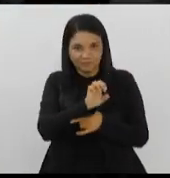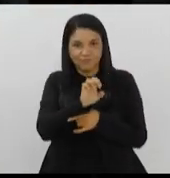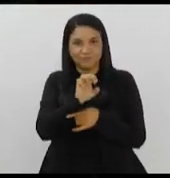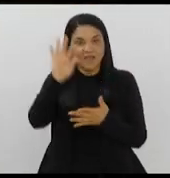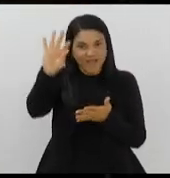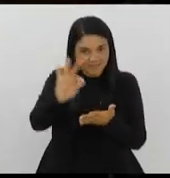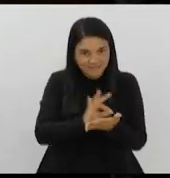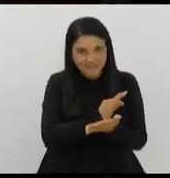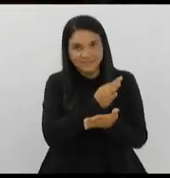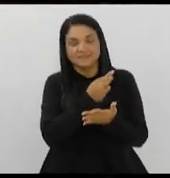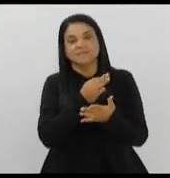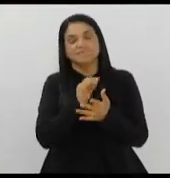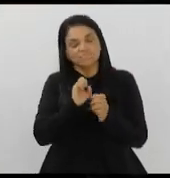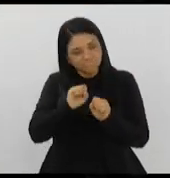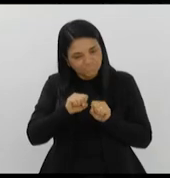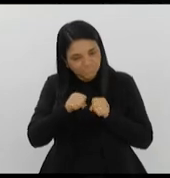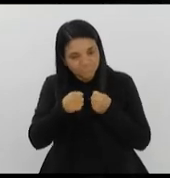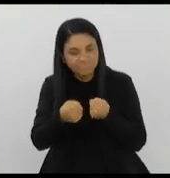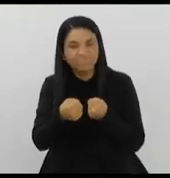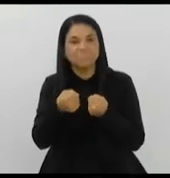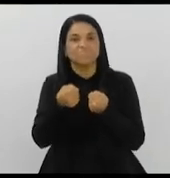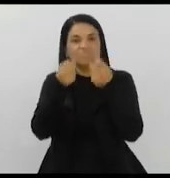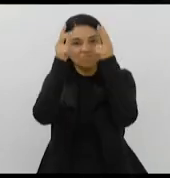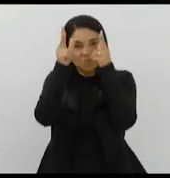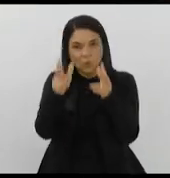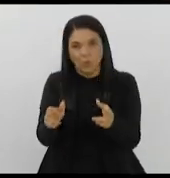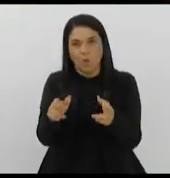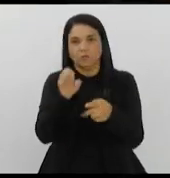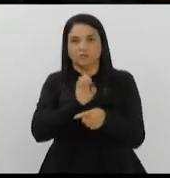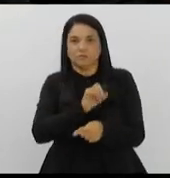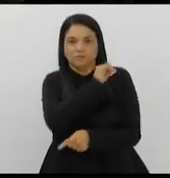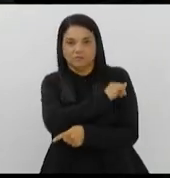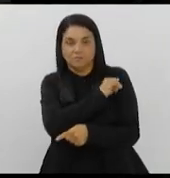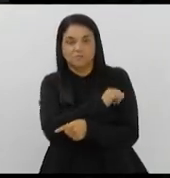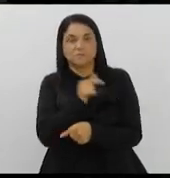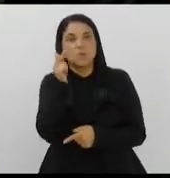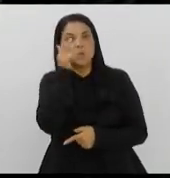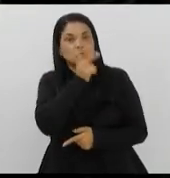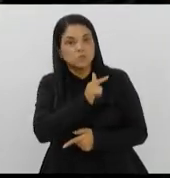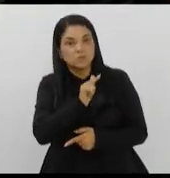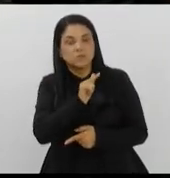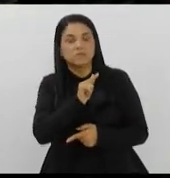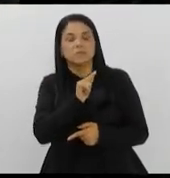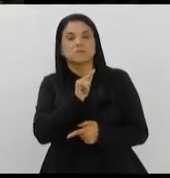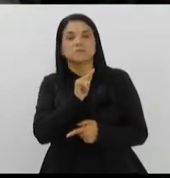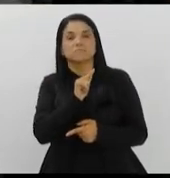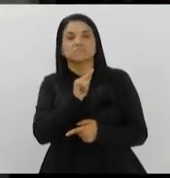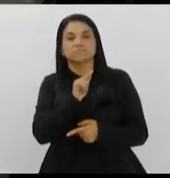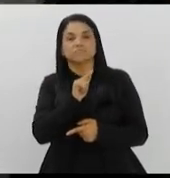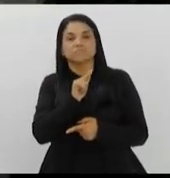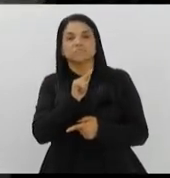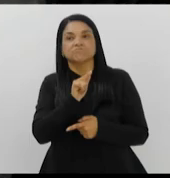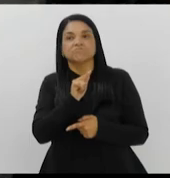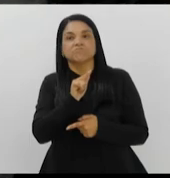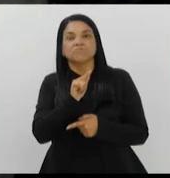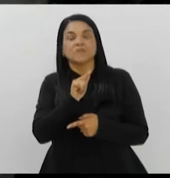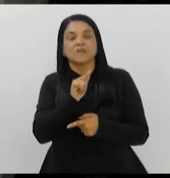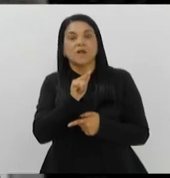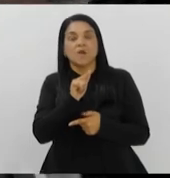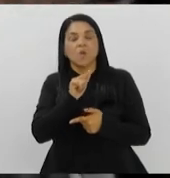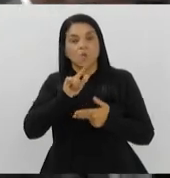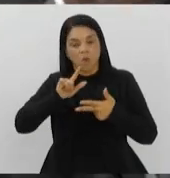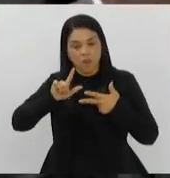e façam o mesmo esforço para que a gente possa, de alguma forma, instar ao